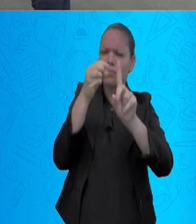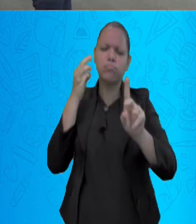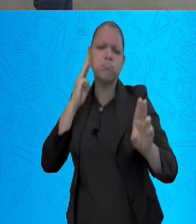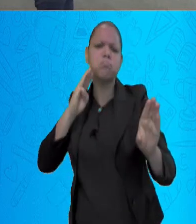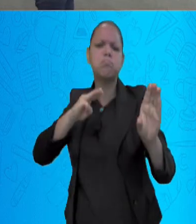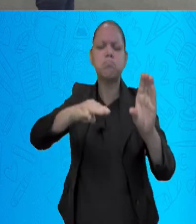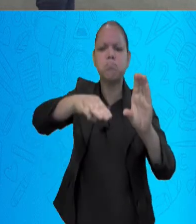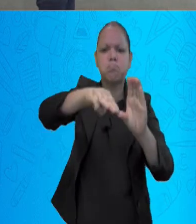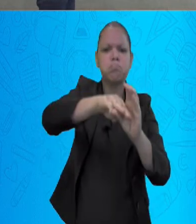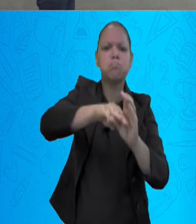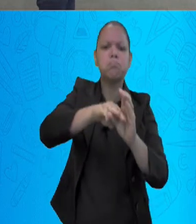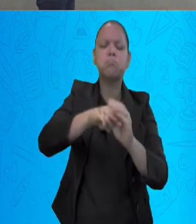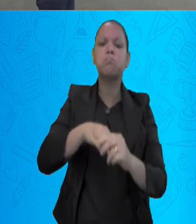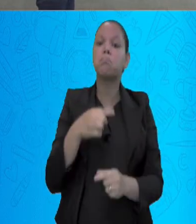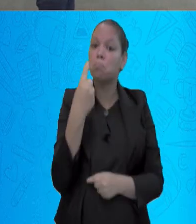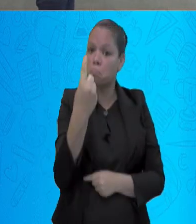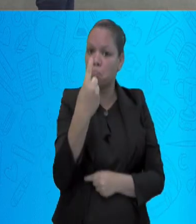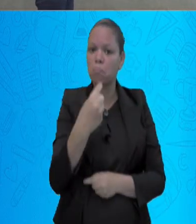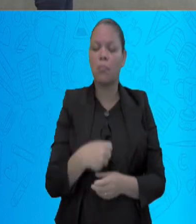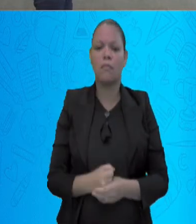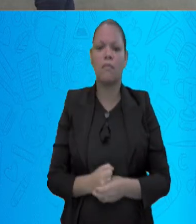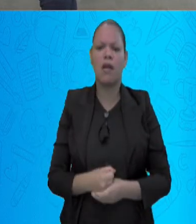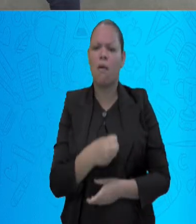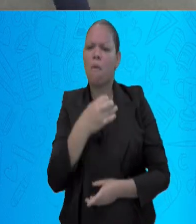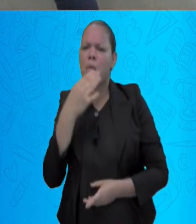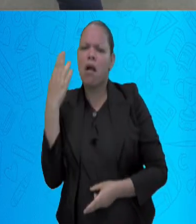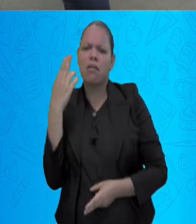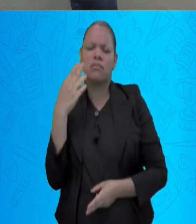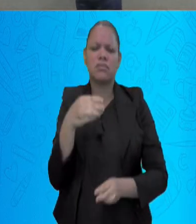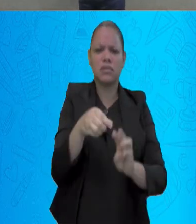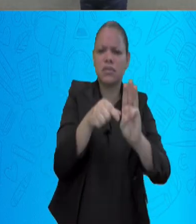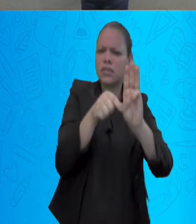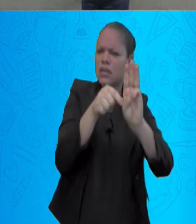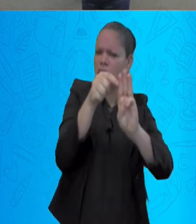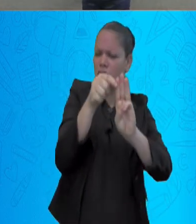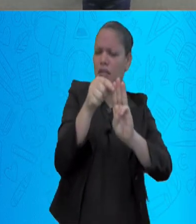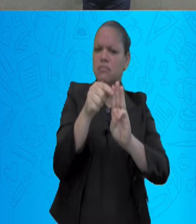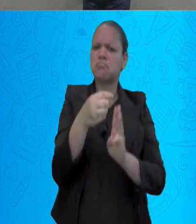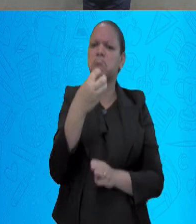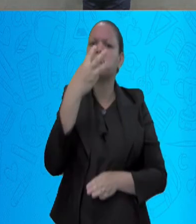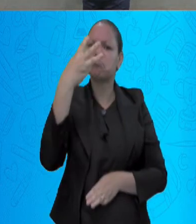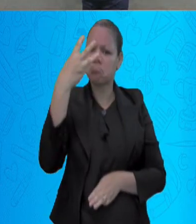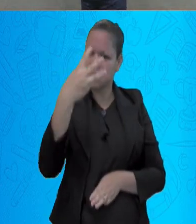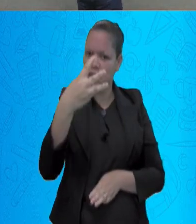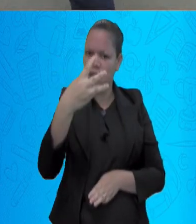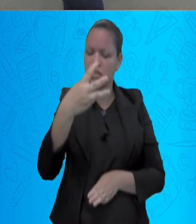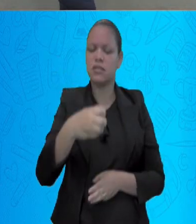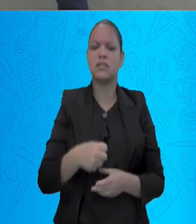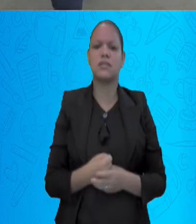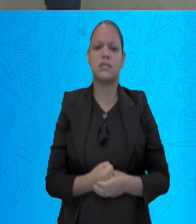Quantas centenas? Temos 1, 2, 3 centenas.